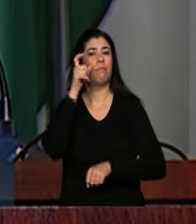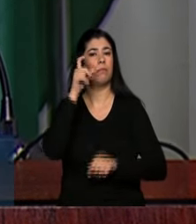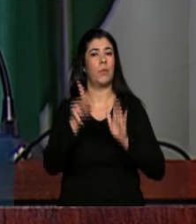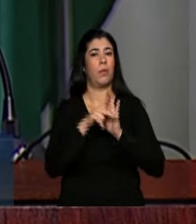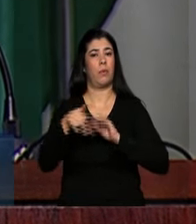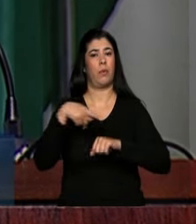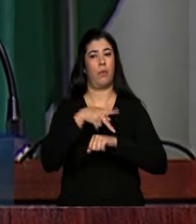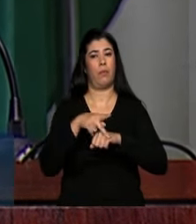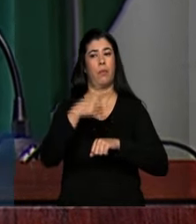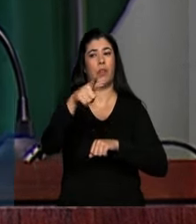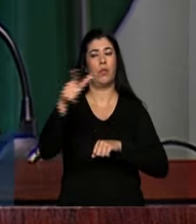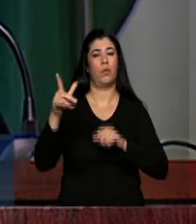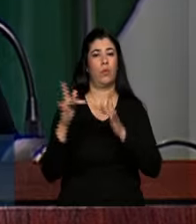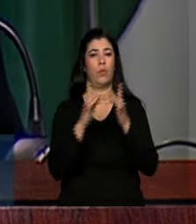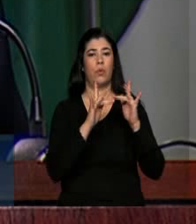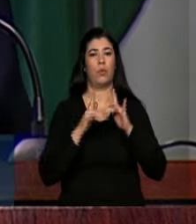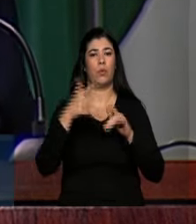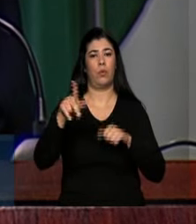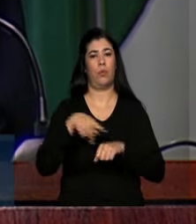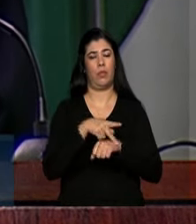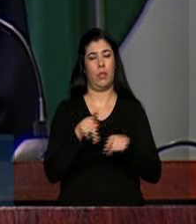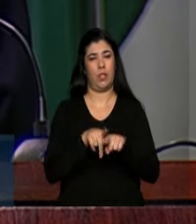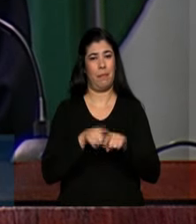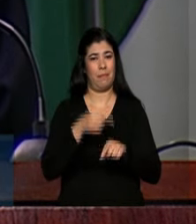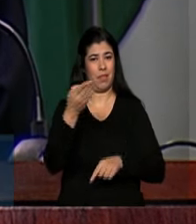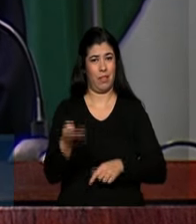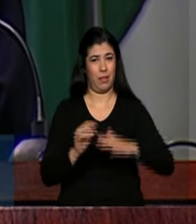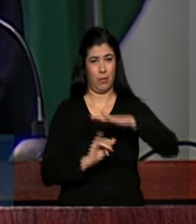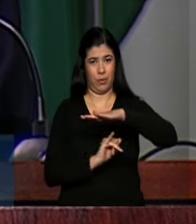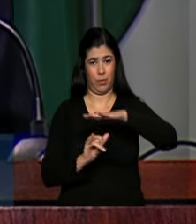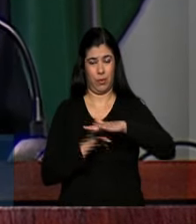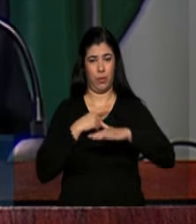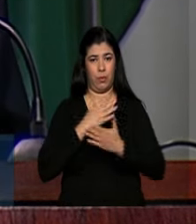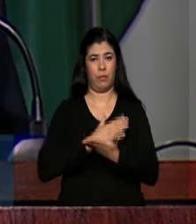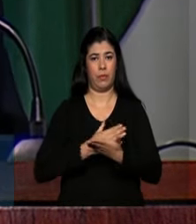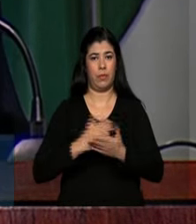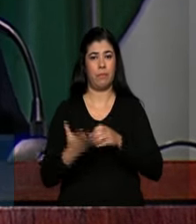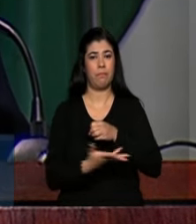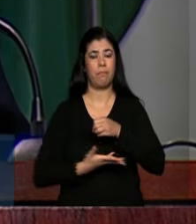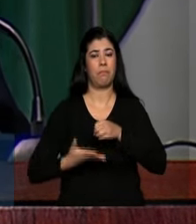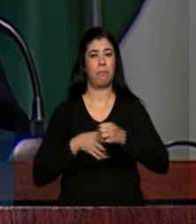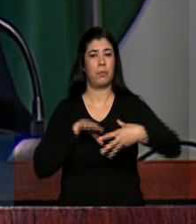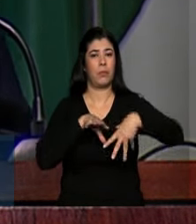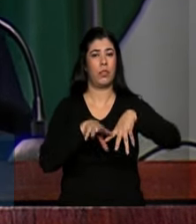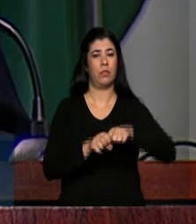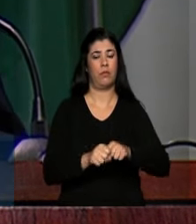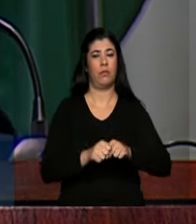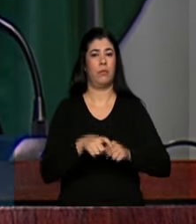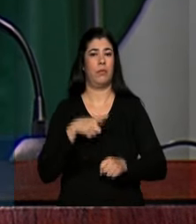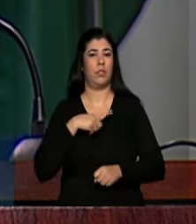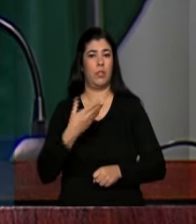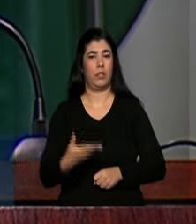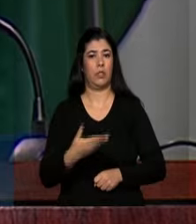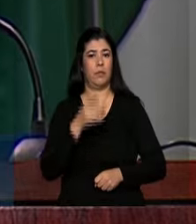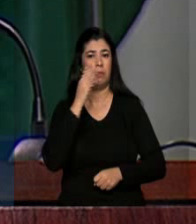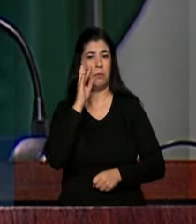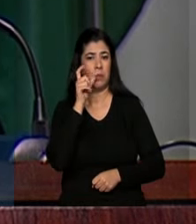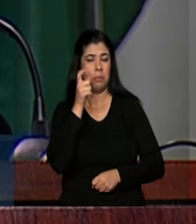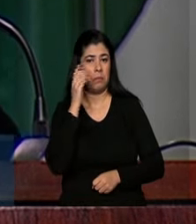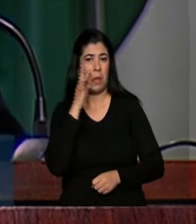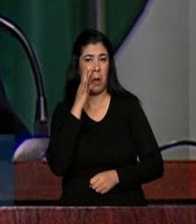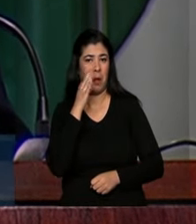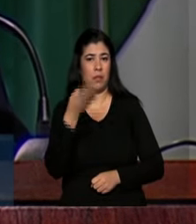nosso país no exterior. É lá onde se lançam as bases do prestígio internacional do Itamaraty. O